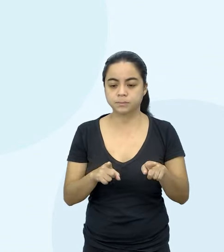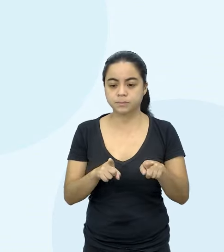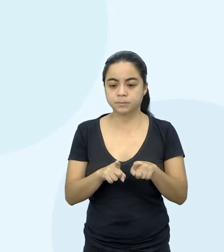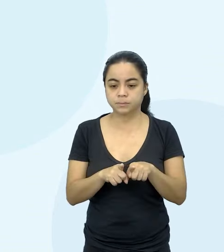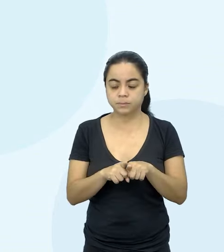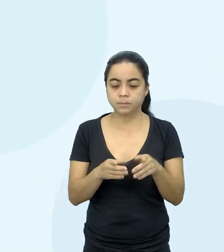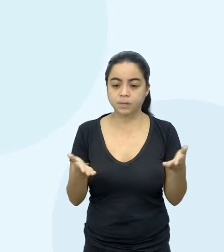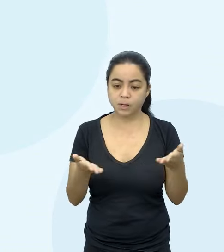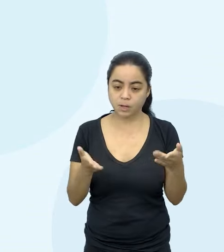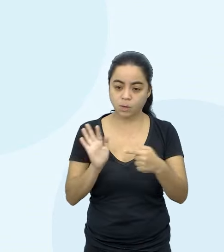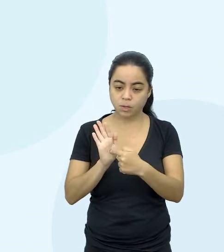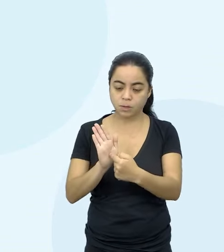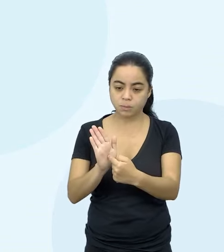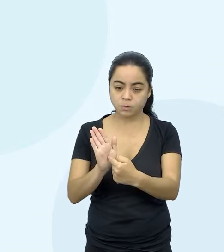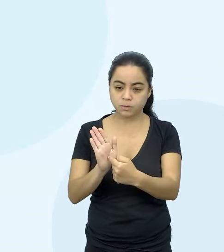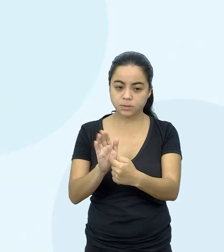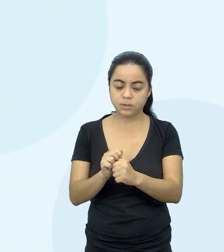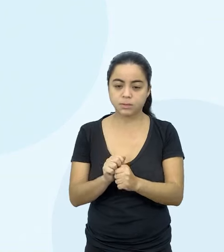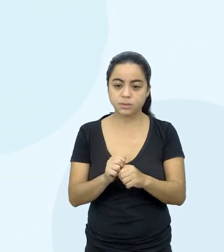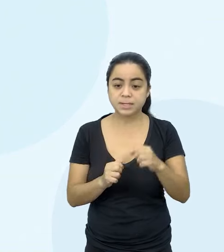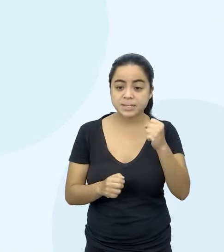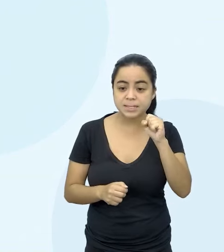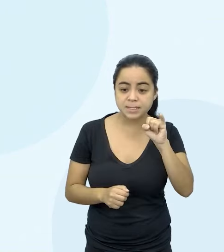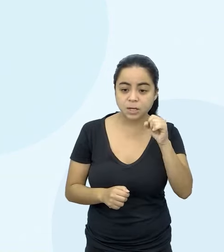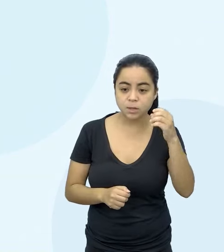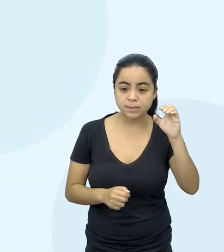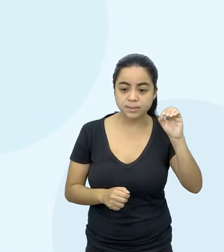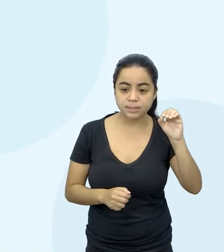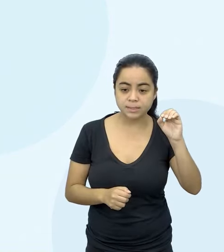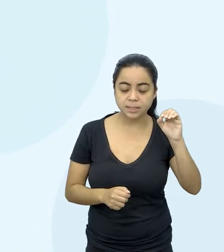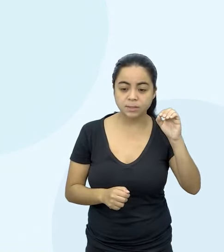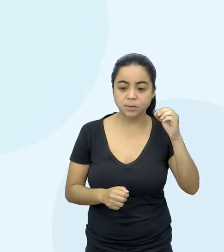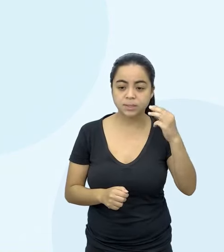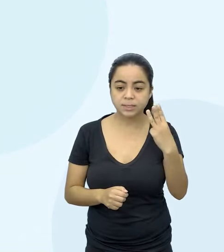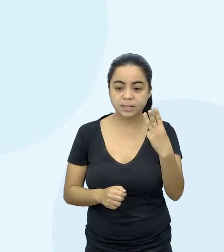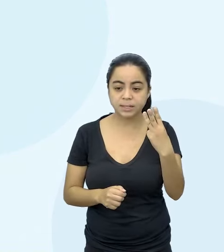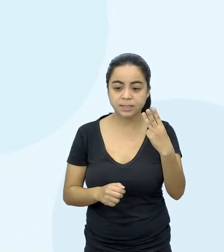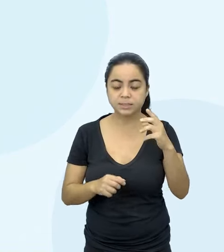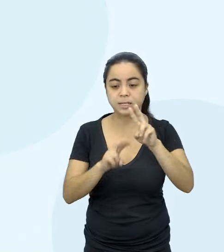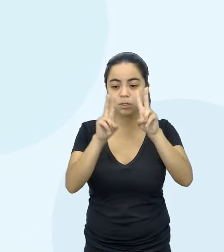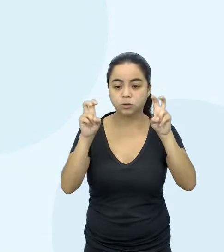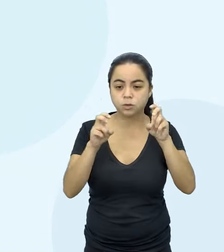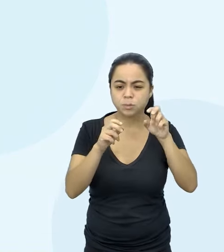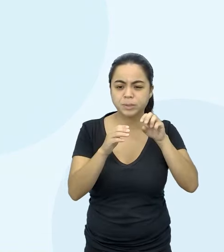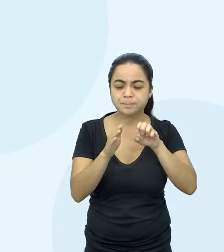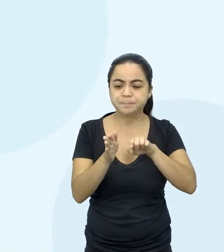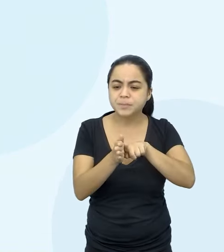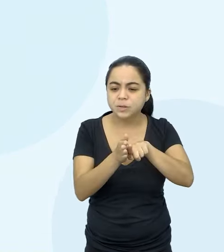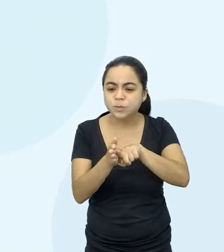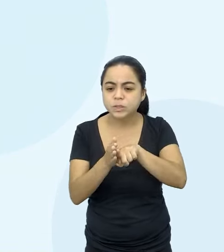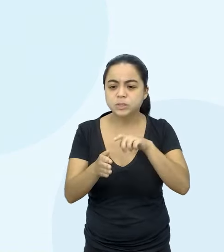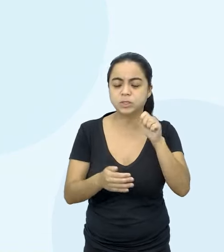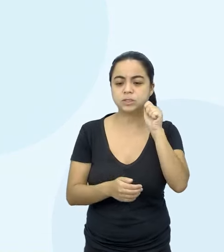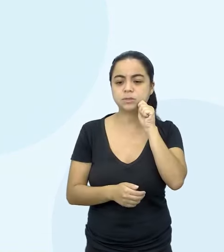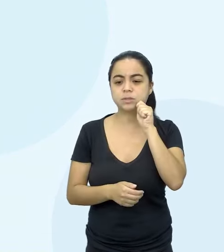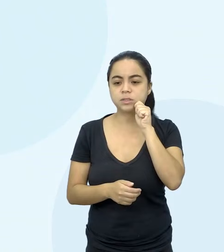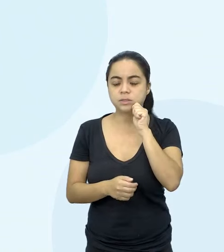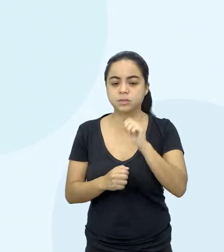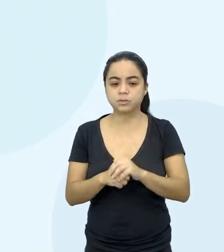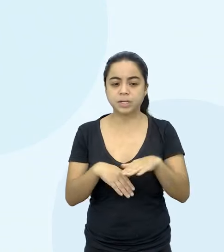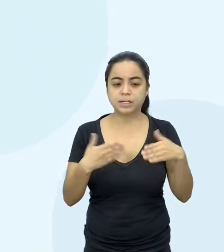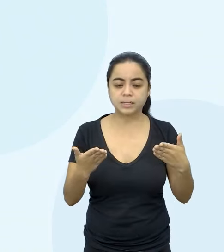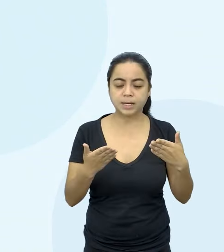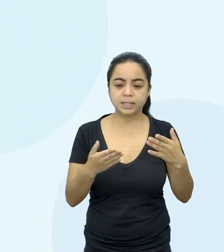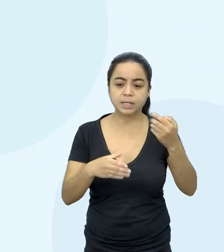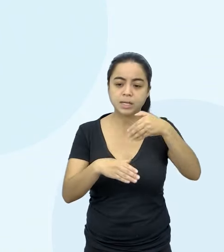nesse agora que eu estou mostrando, quando tem 03, é ligado à investigação científica, né? Do itinerário formativo. E no